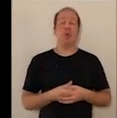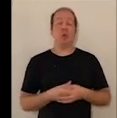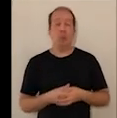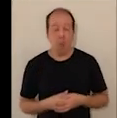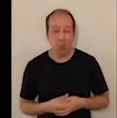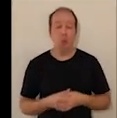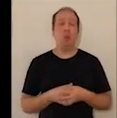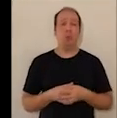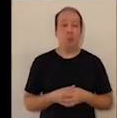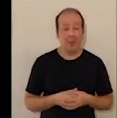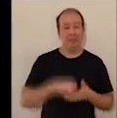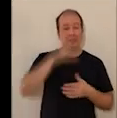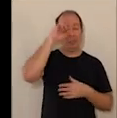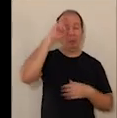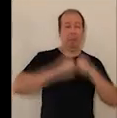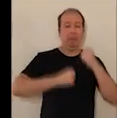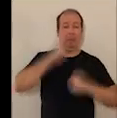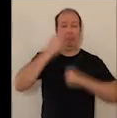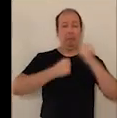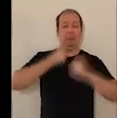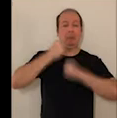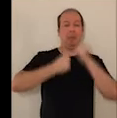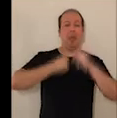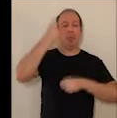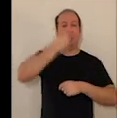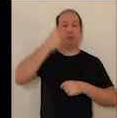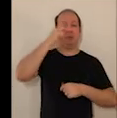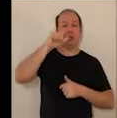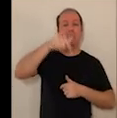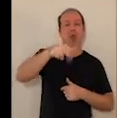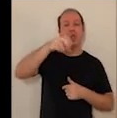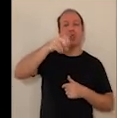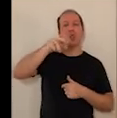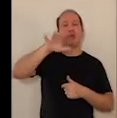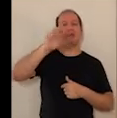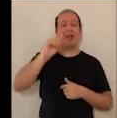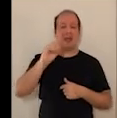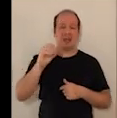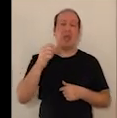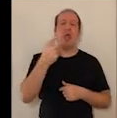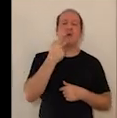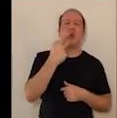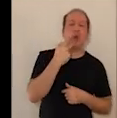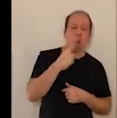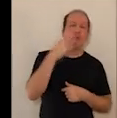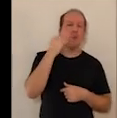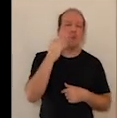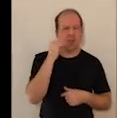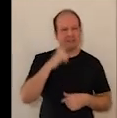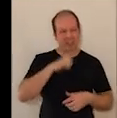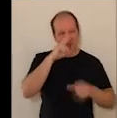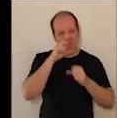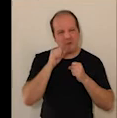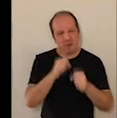Senhor, corri o mais rápido que pude. Daqui a 2 horas o notário estará lá. O médico receitou um pozinho para que Volpone tenha força suficiente para segurar a